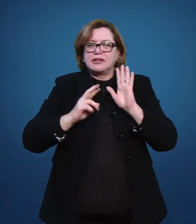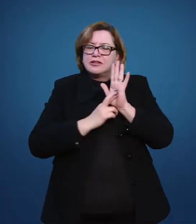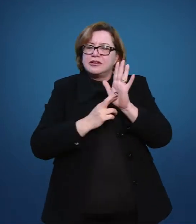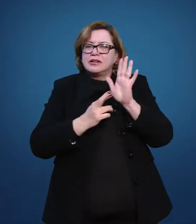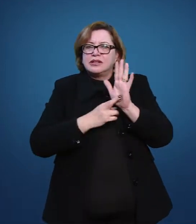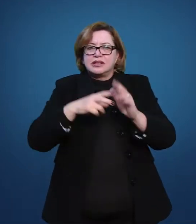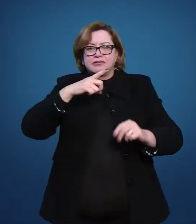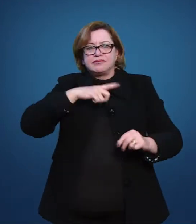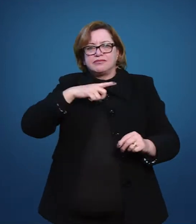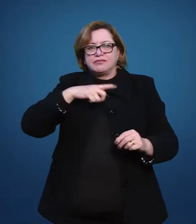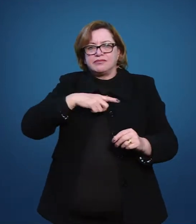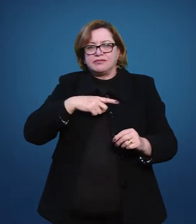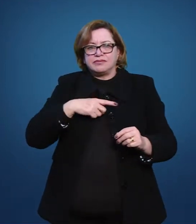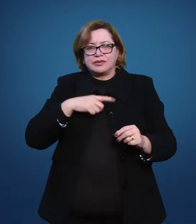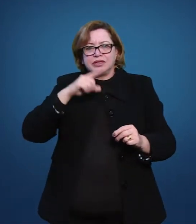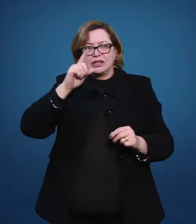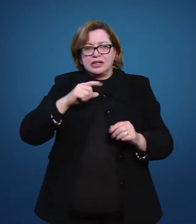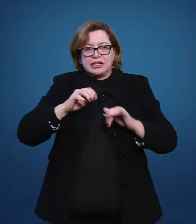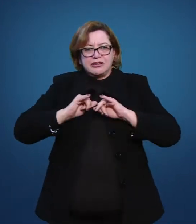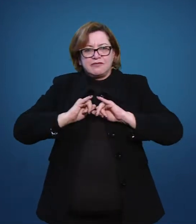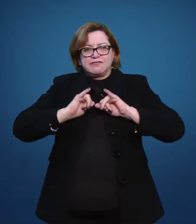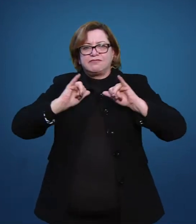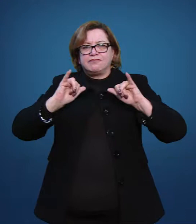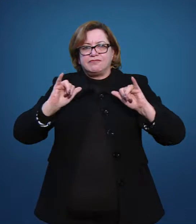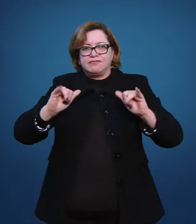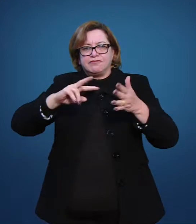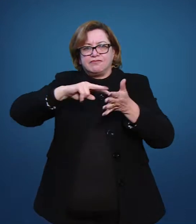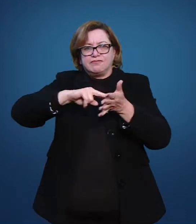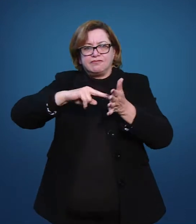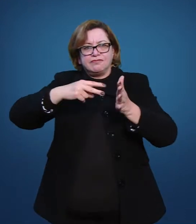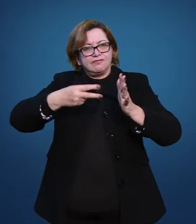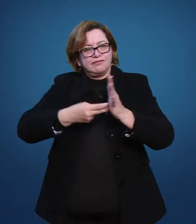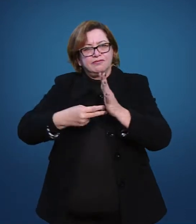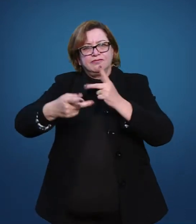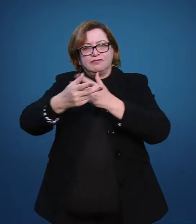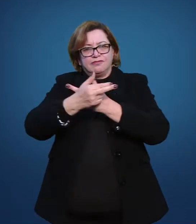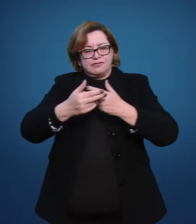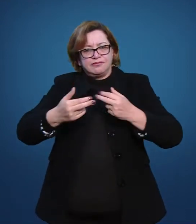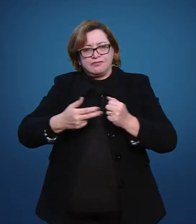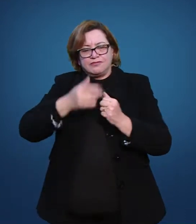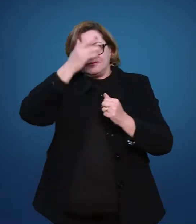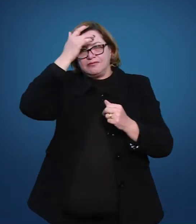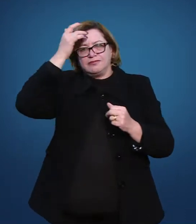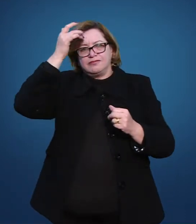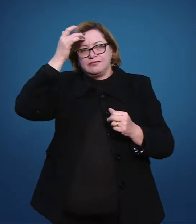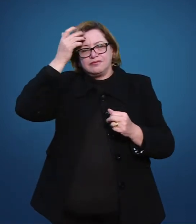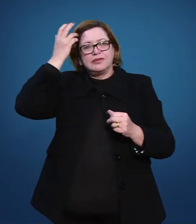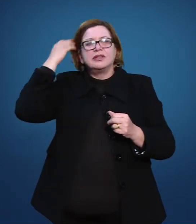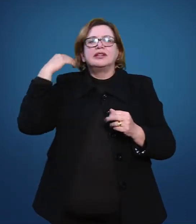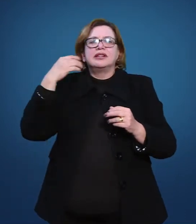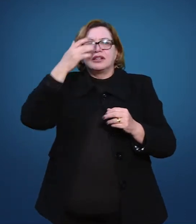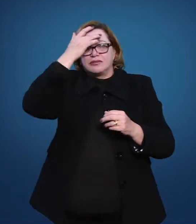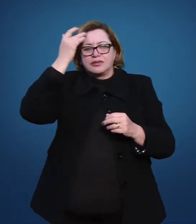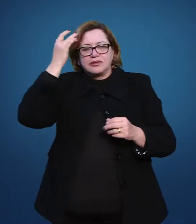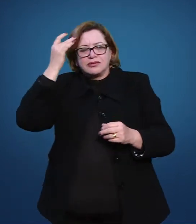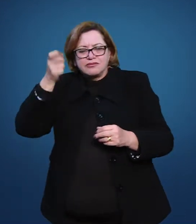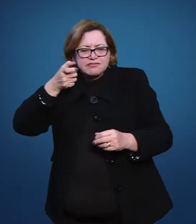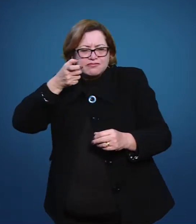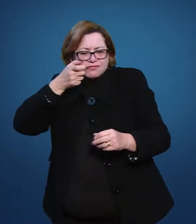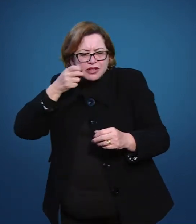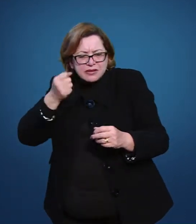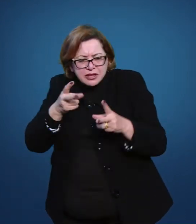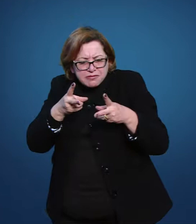arte enquanto um bem simbólico, ela emite significado para o espectador, e esse espectador precisa